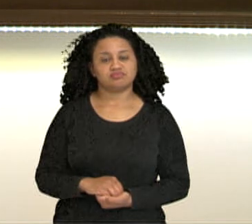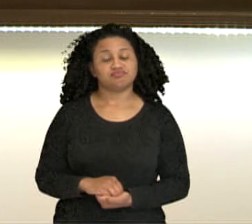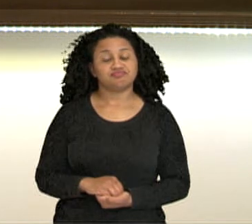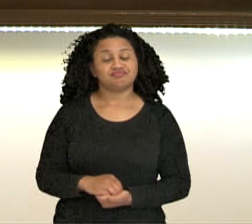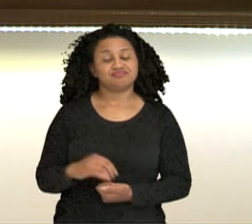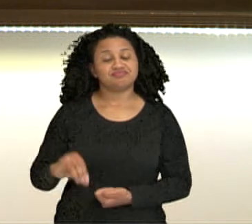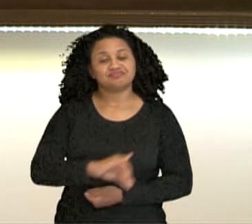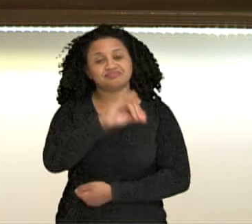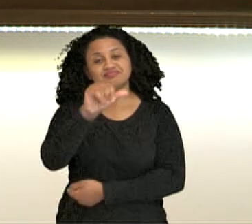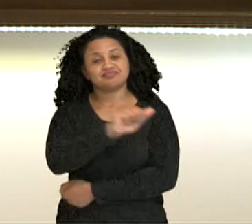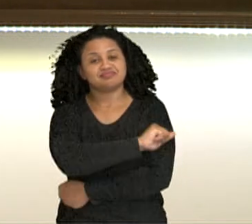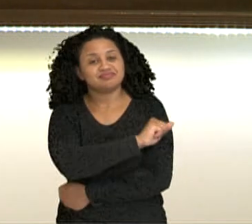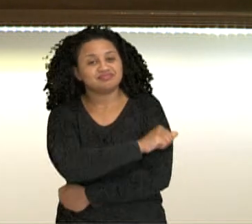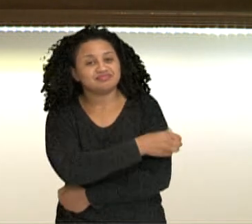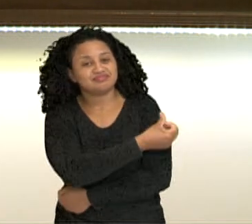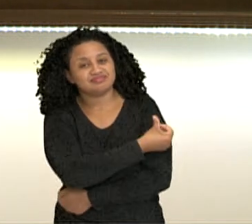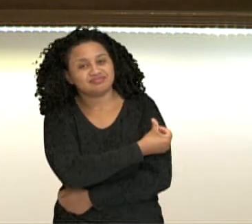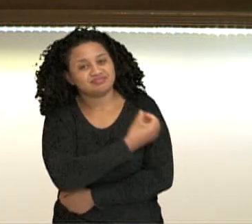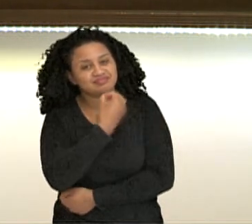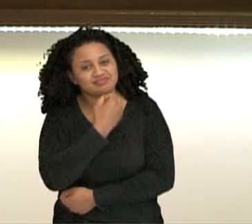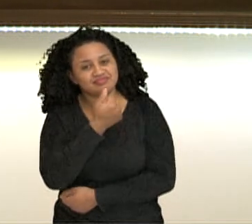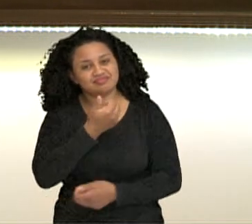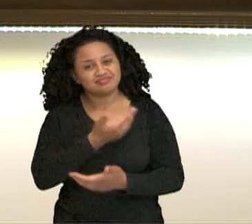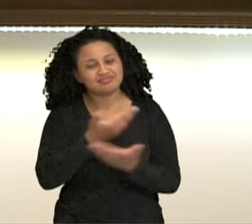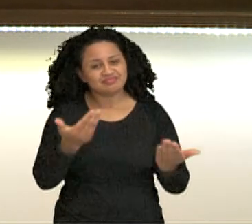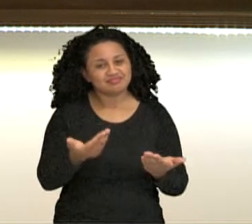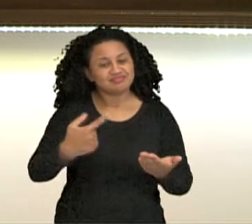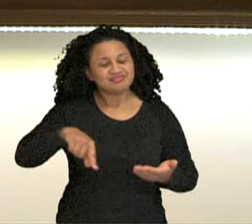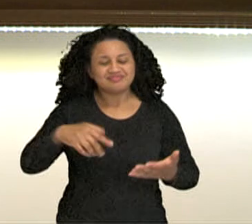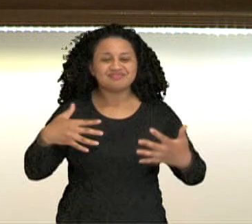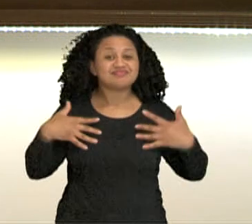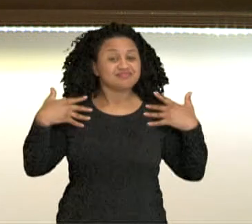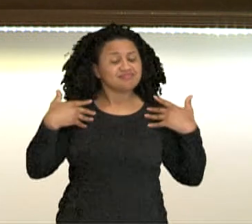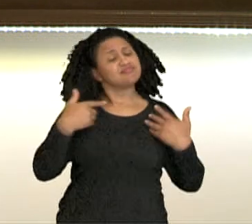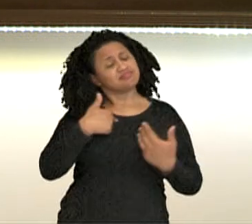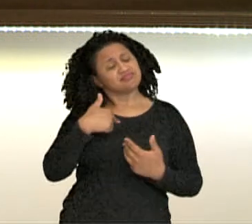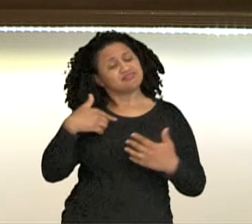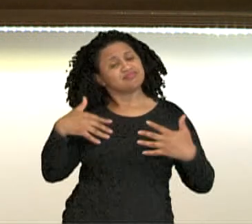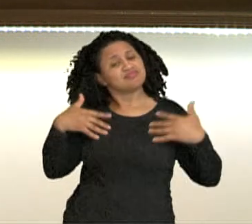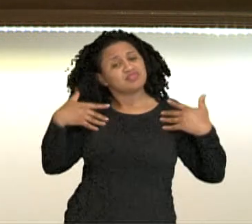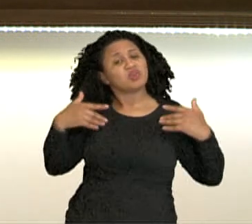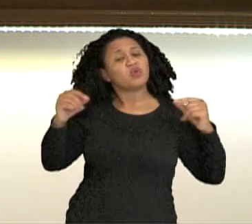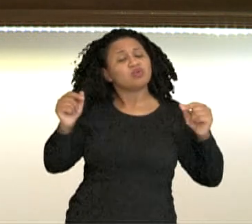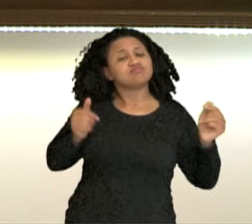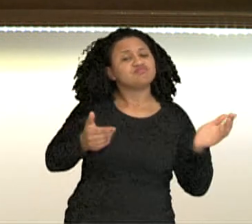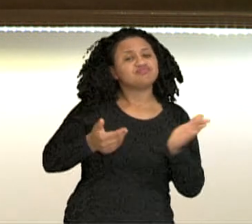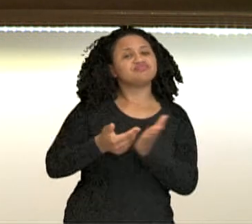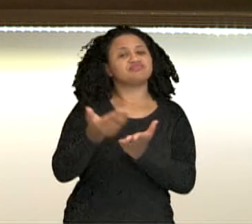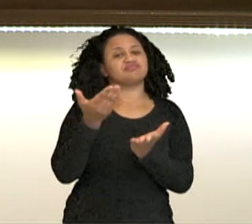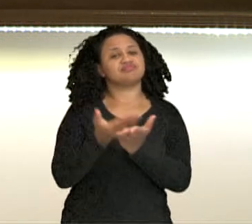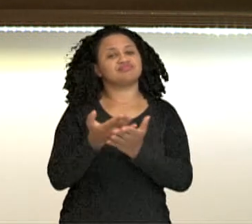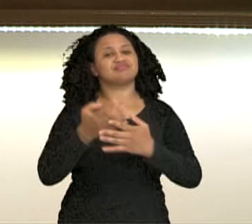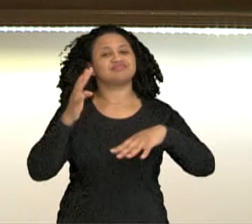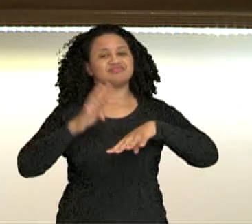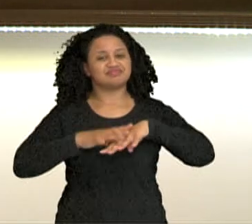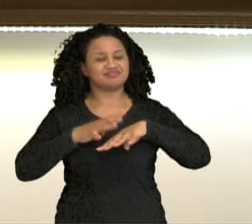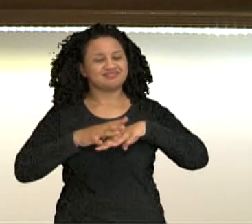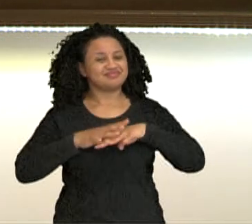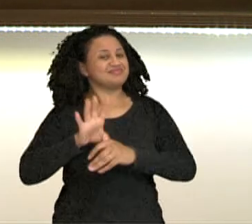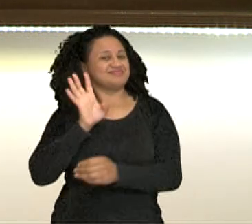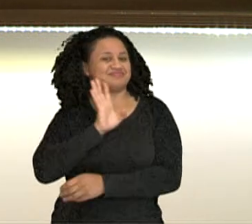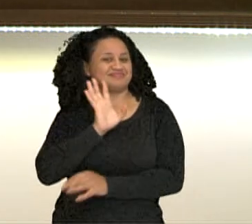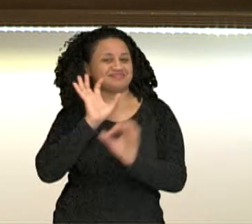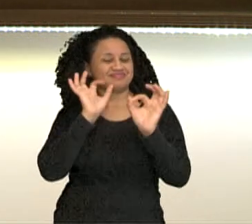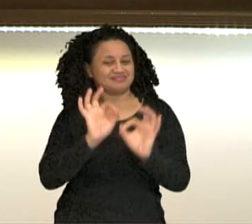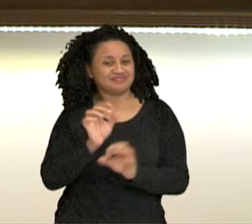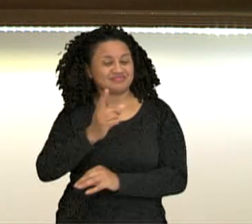sexto ano, tudo bem com vocês? Estão animados? Eu estou para mais uma aula de matemática. Viu que legal?